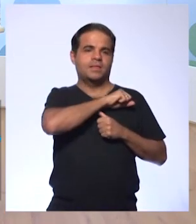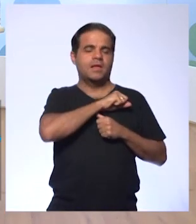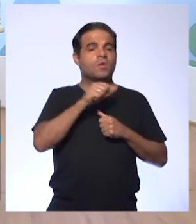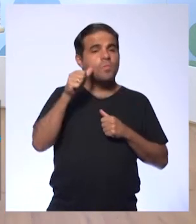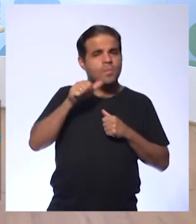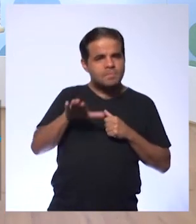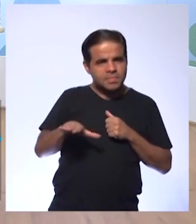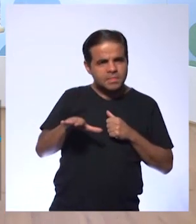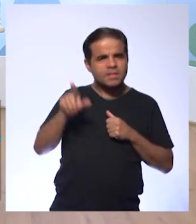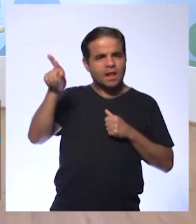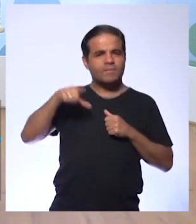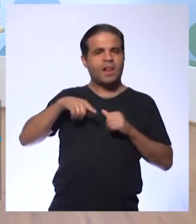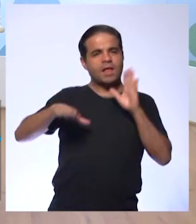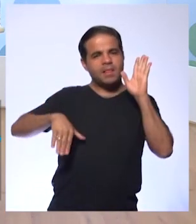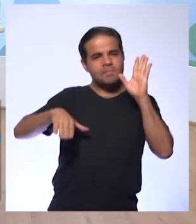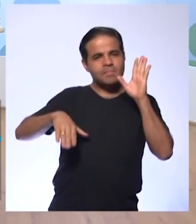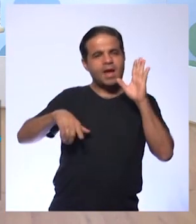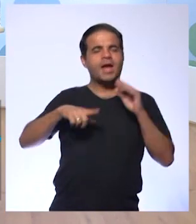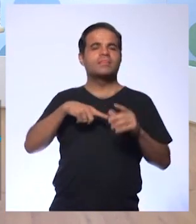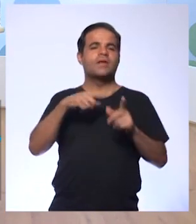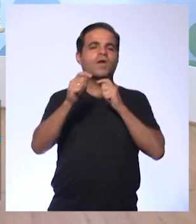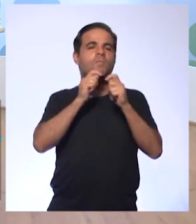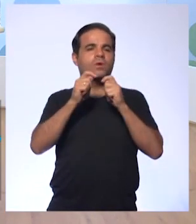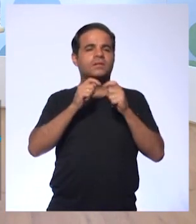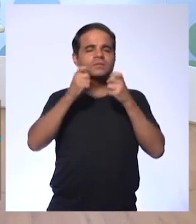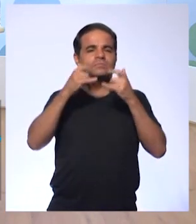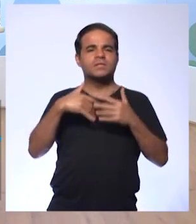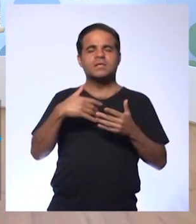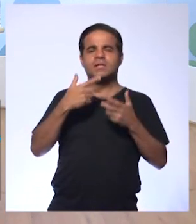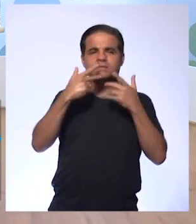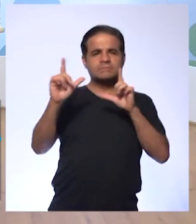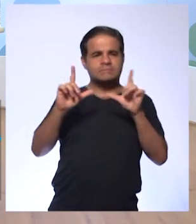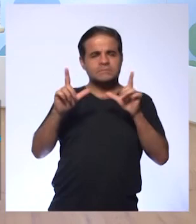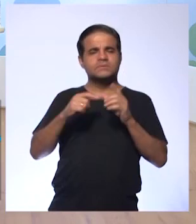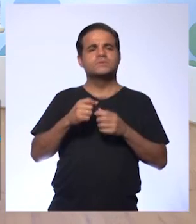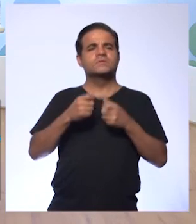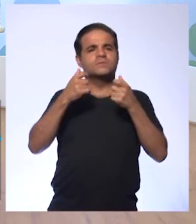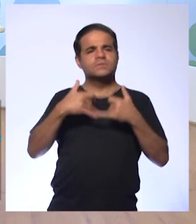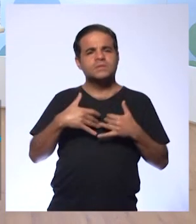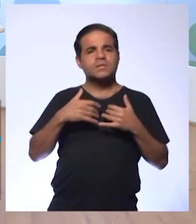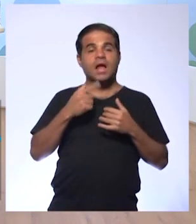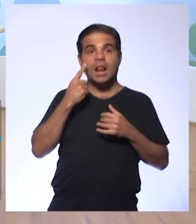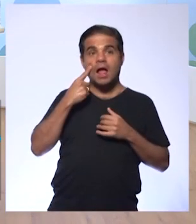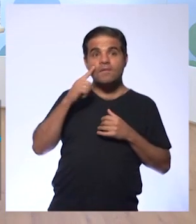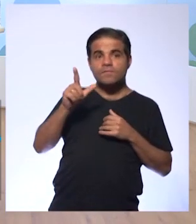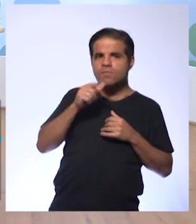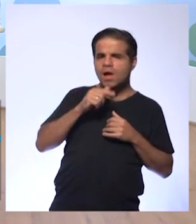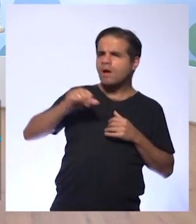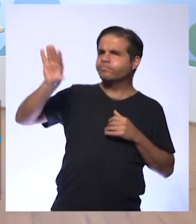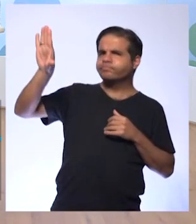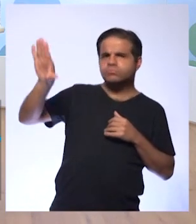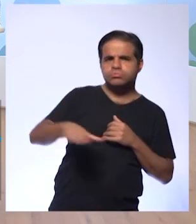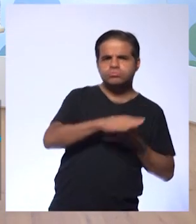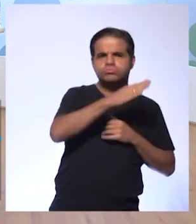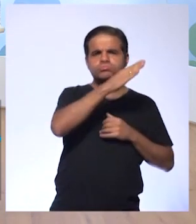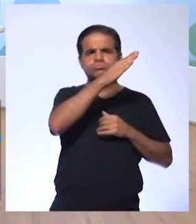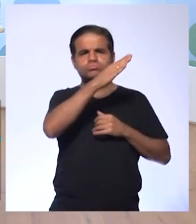menina estava lá na praia, e até teve várias reportagens falando sobre isso, e ela viu a água voltando muito. Era normal. E